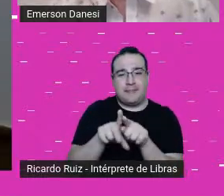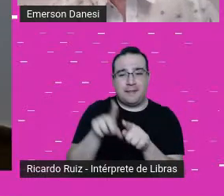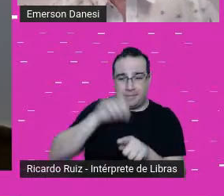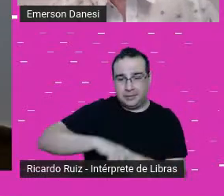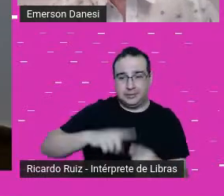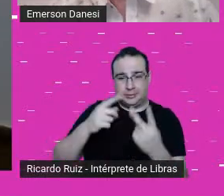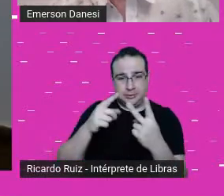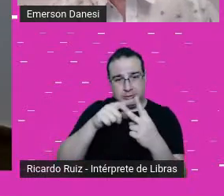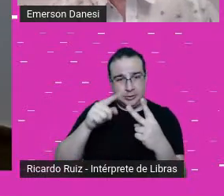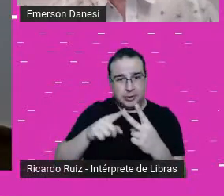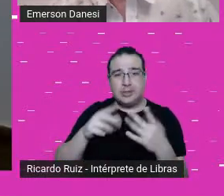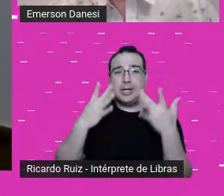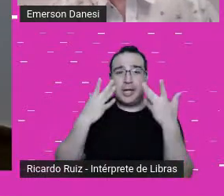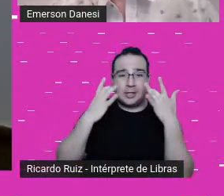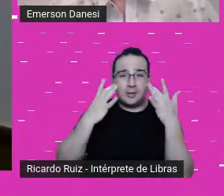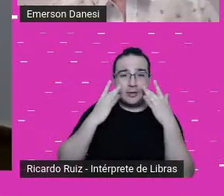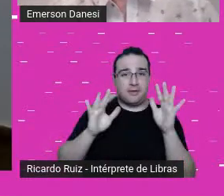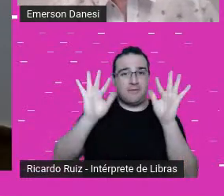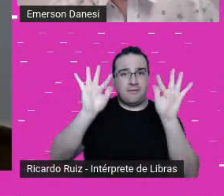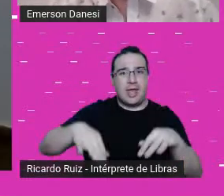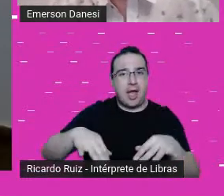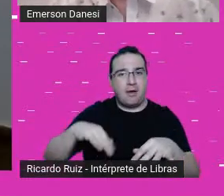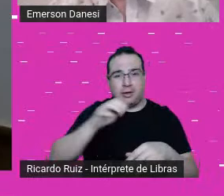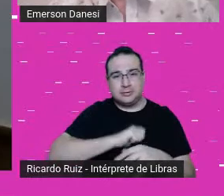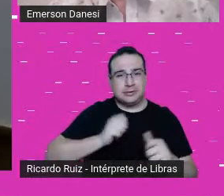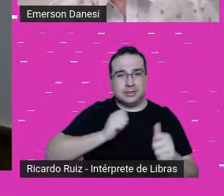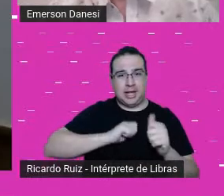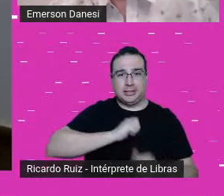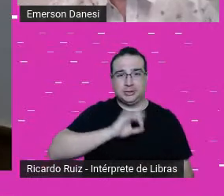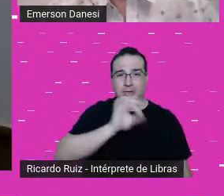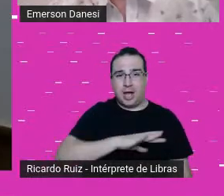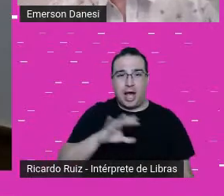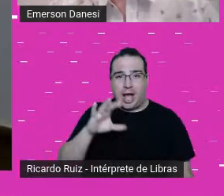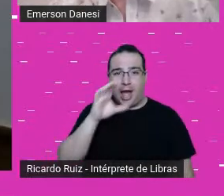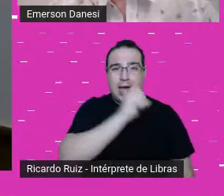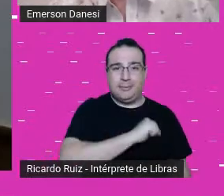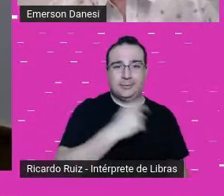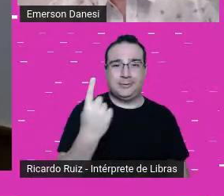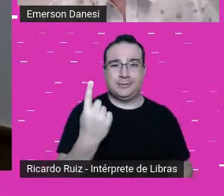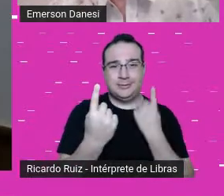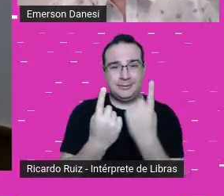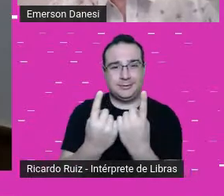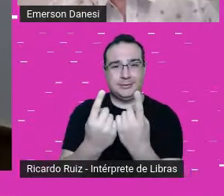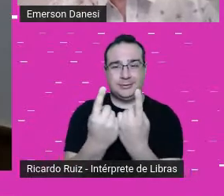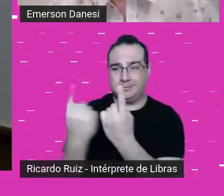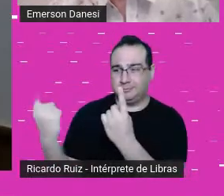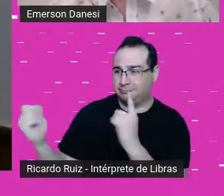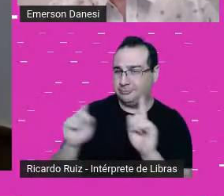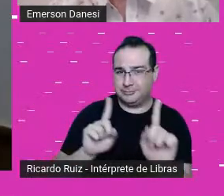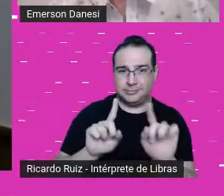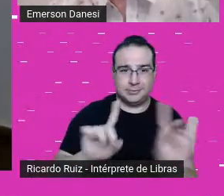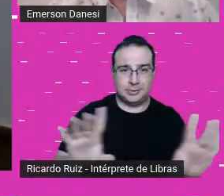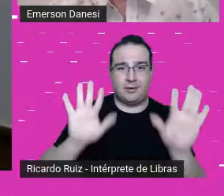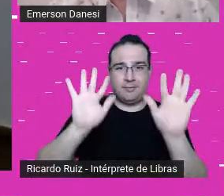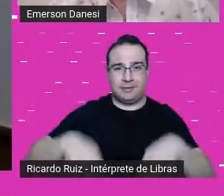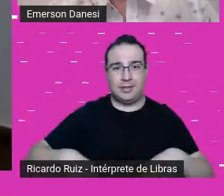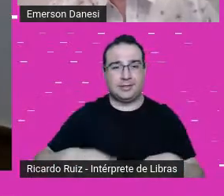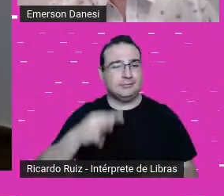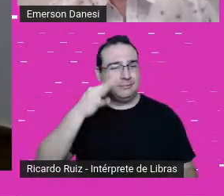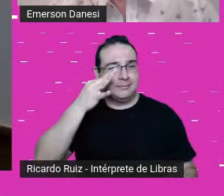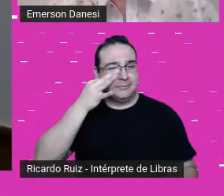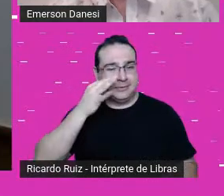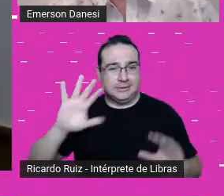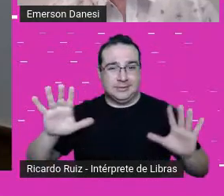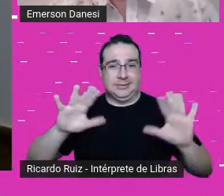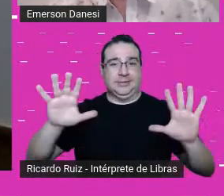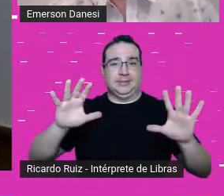dois atores que apareciam no final, muito rapidamente, para dar uma um carne e osso de desespero,